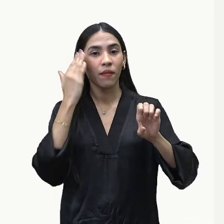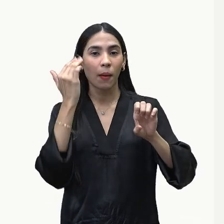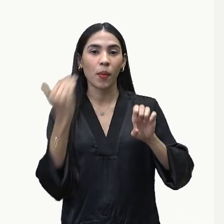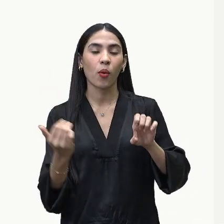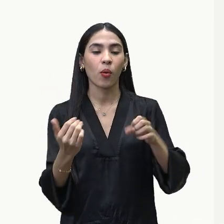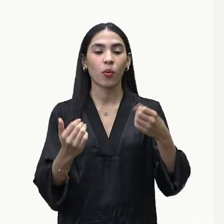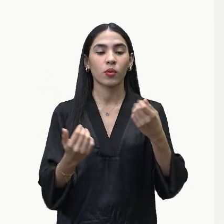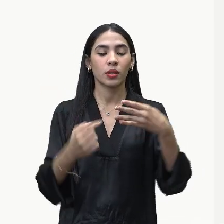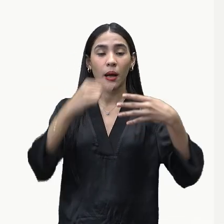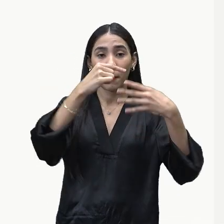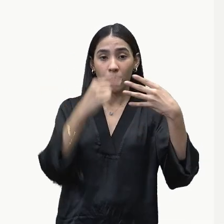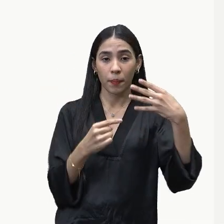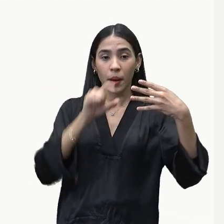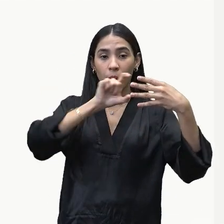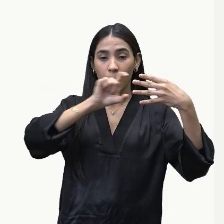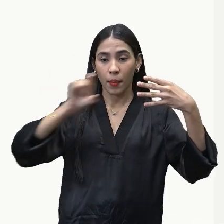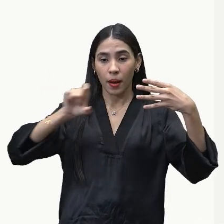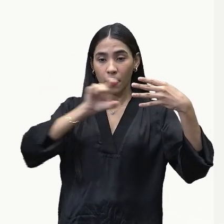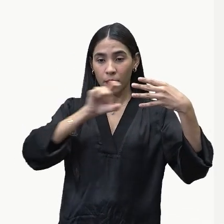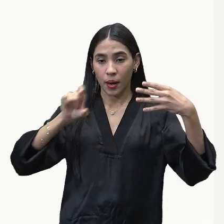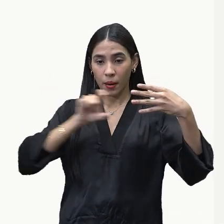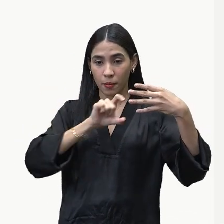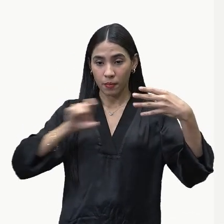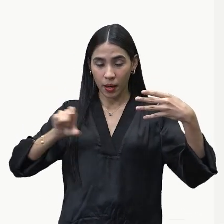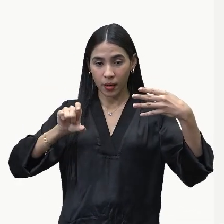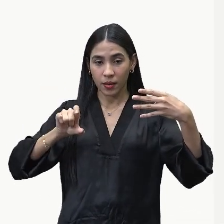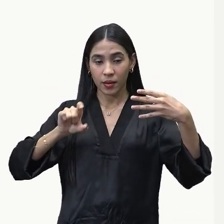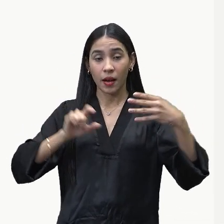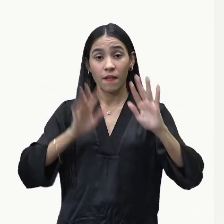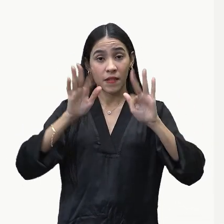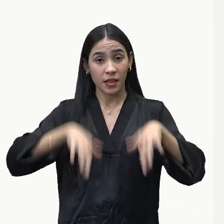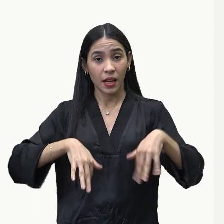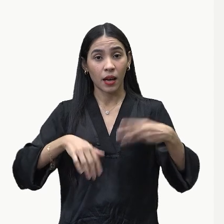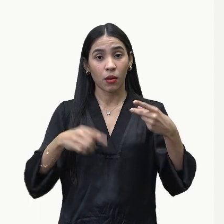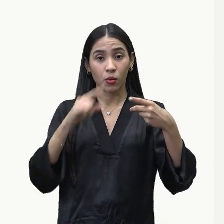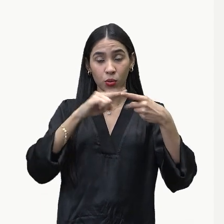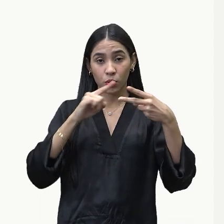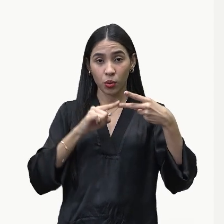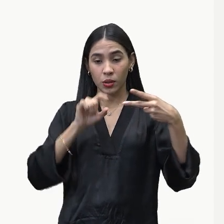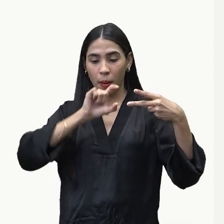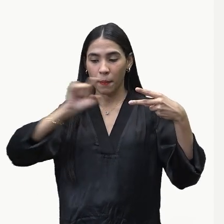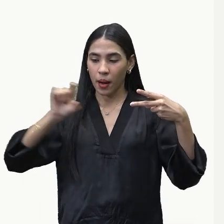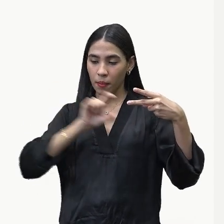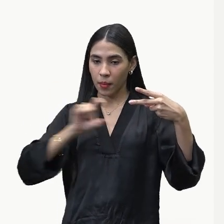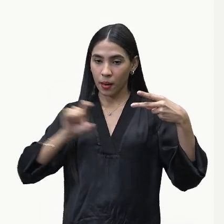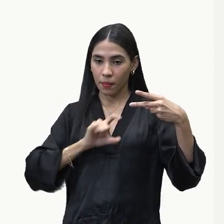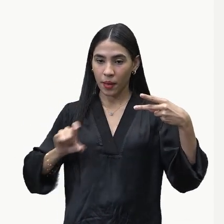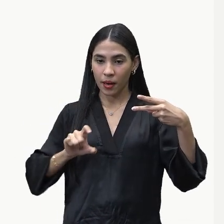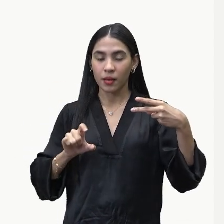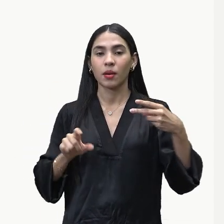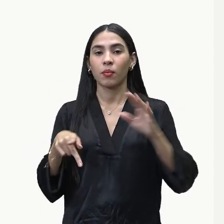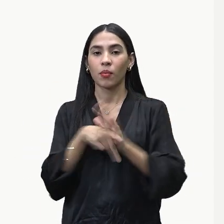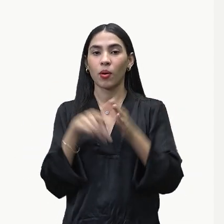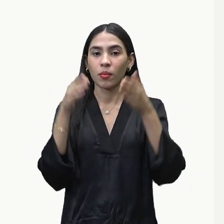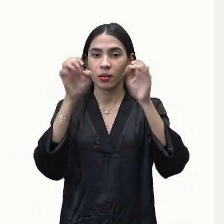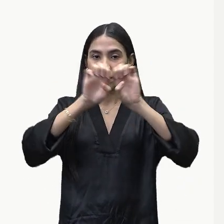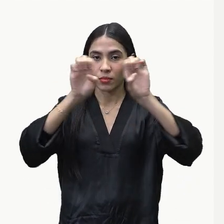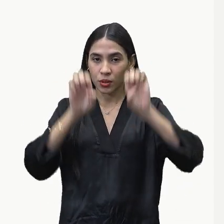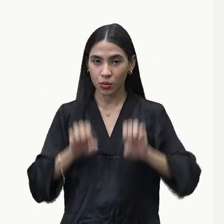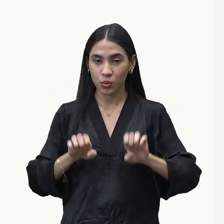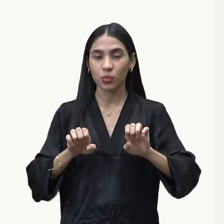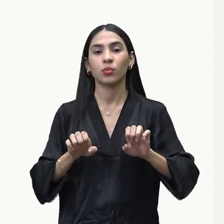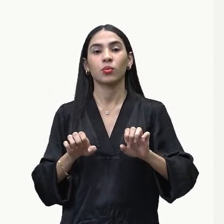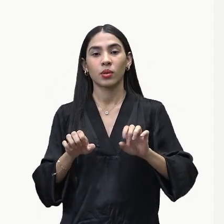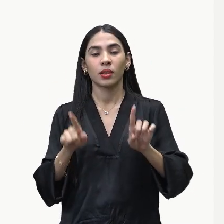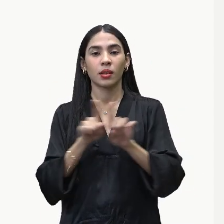2 quartetos e, ao final, 2 tercetos. Perceba que isso daqui é uma forma fixa nessa estrutura, nessa